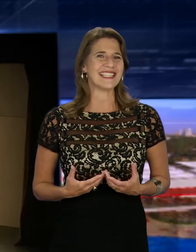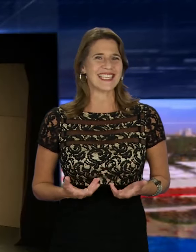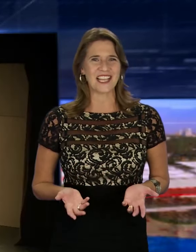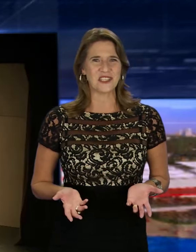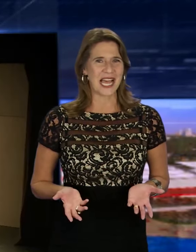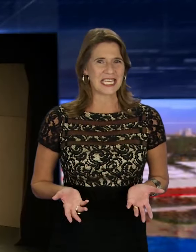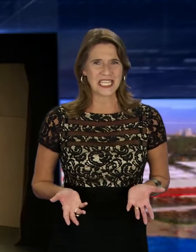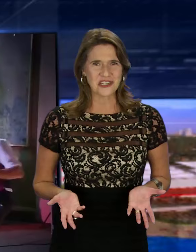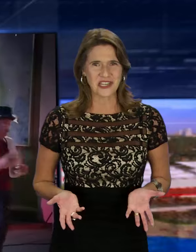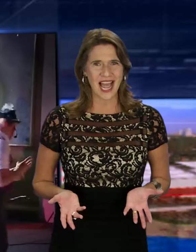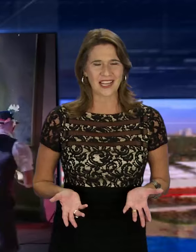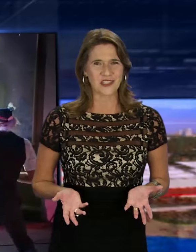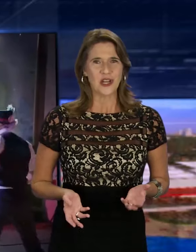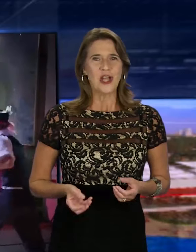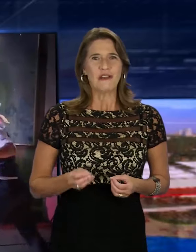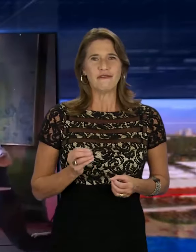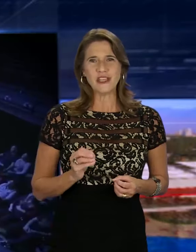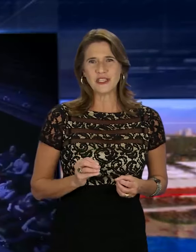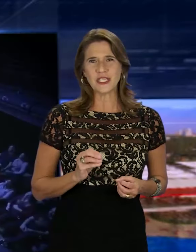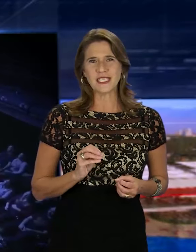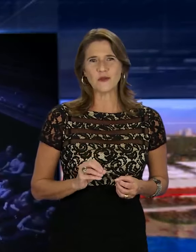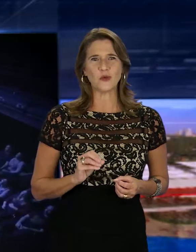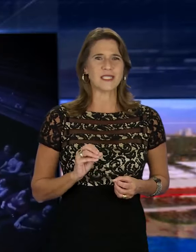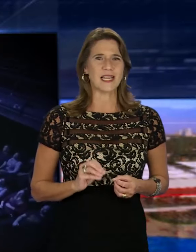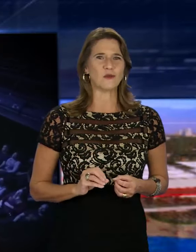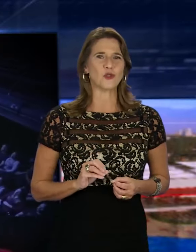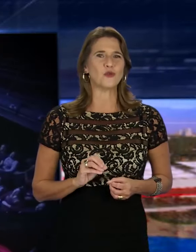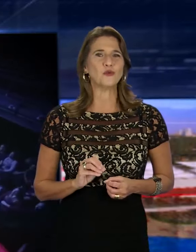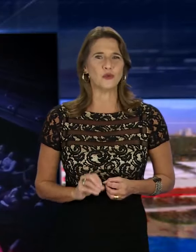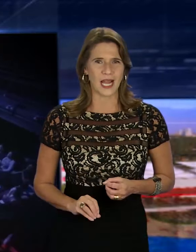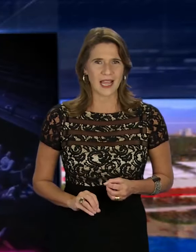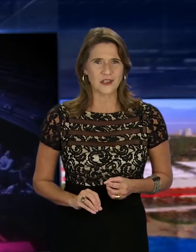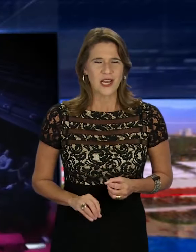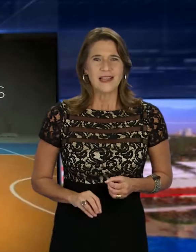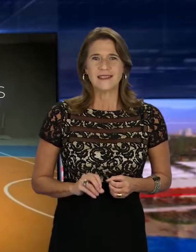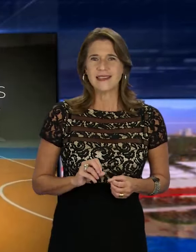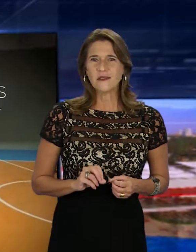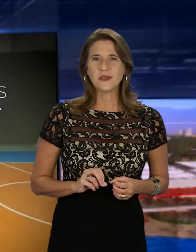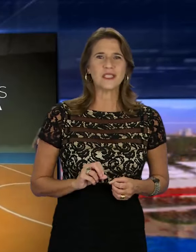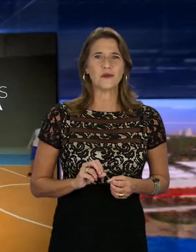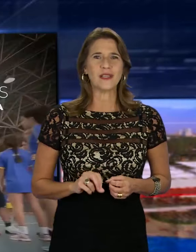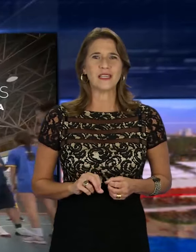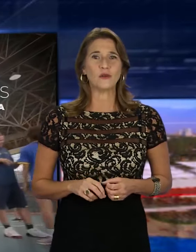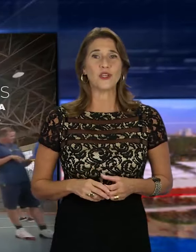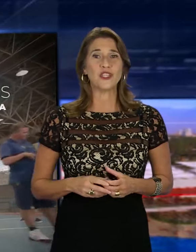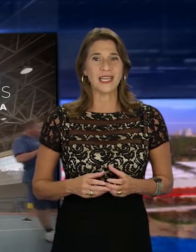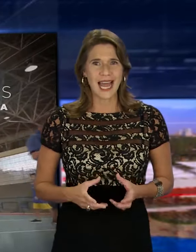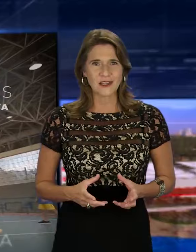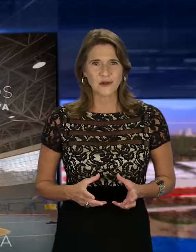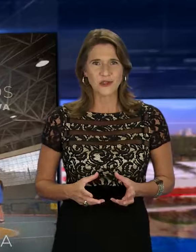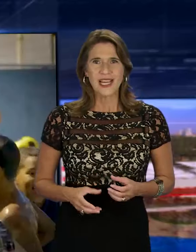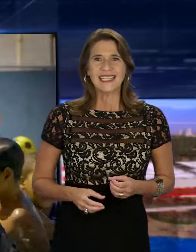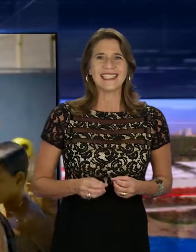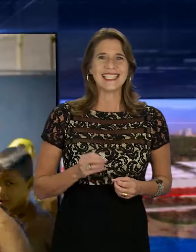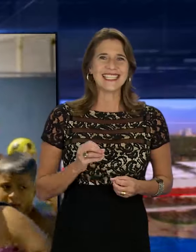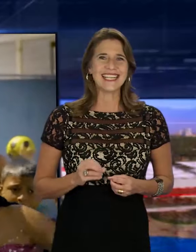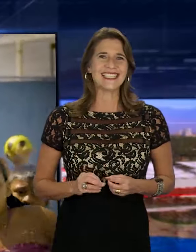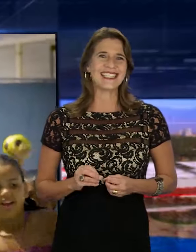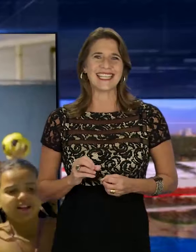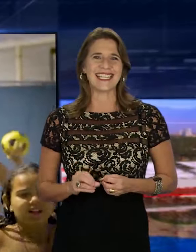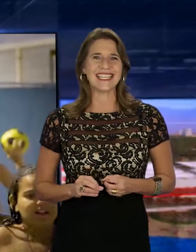47 galerias de arte, 25 centros culturais, 152 ginásios,